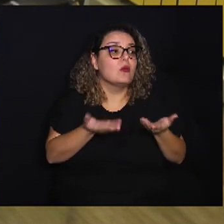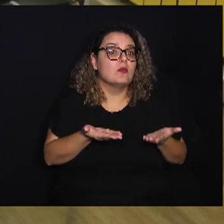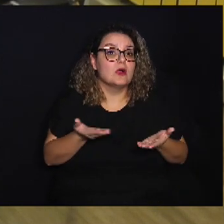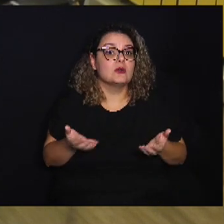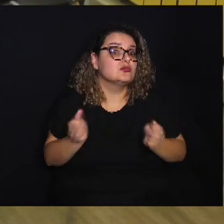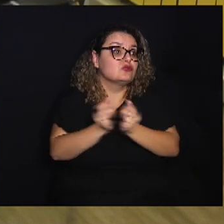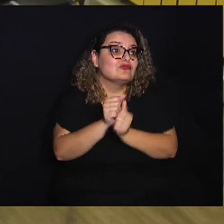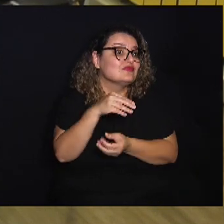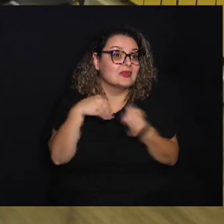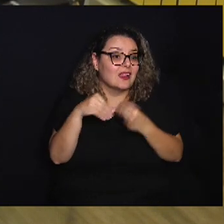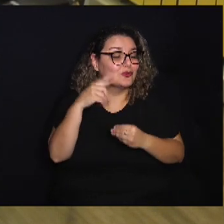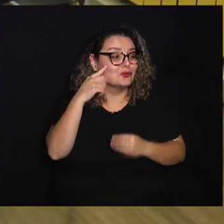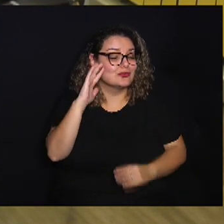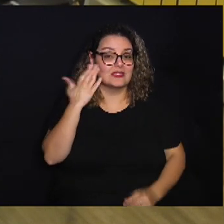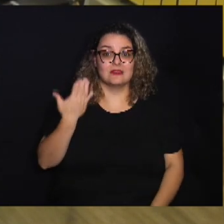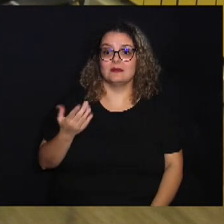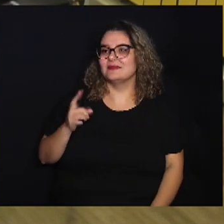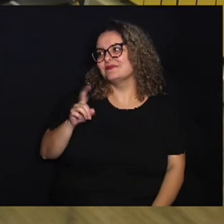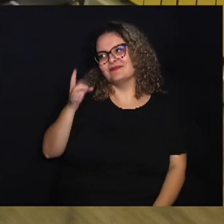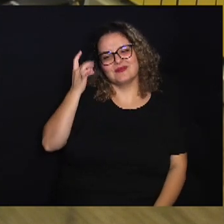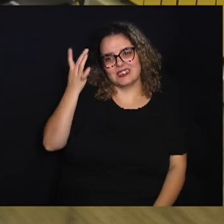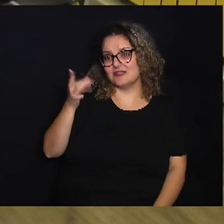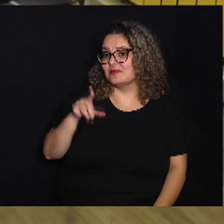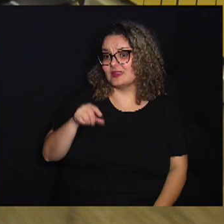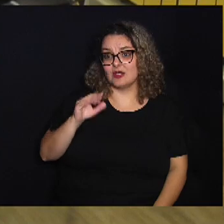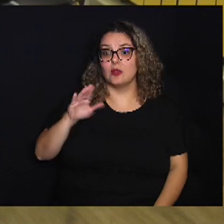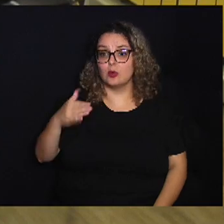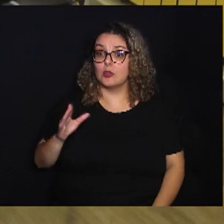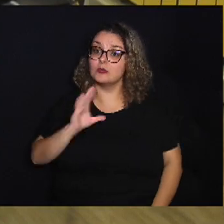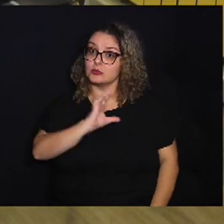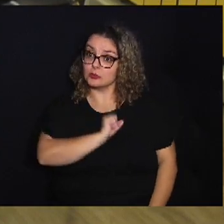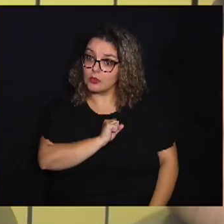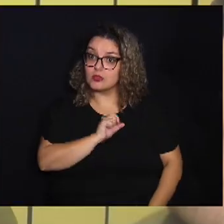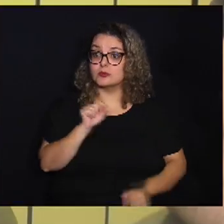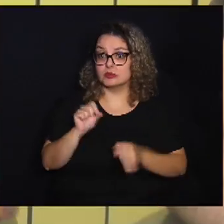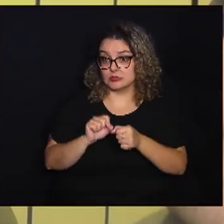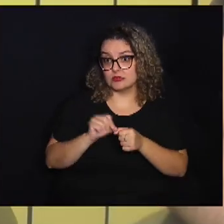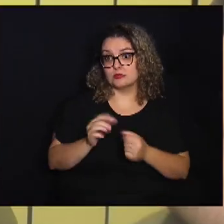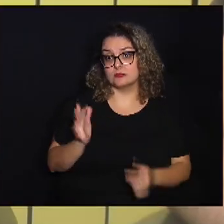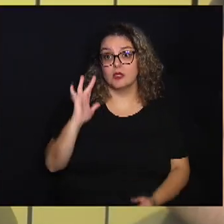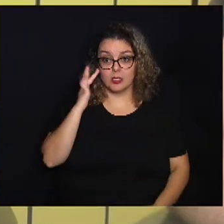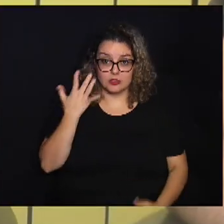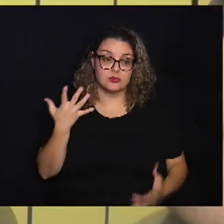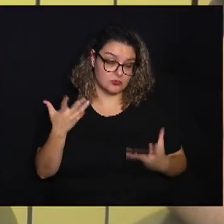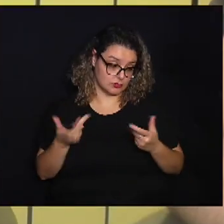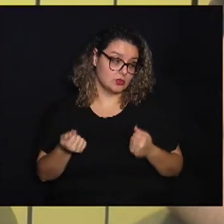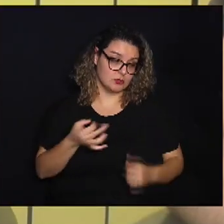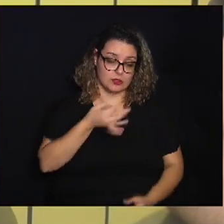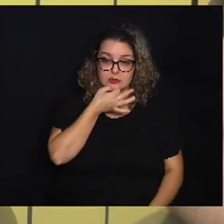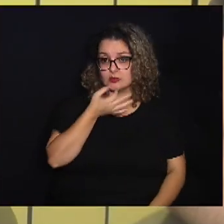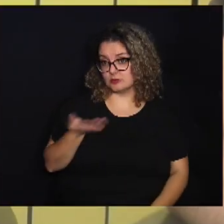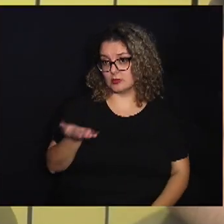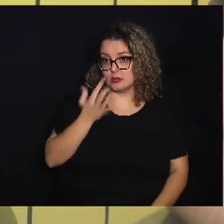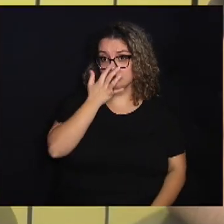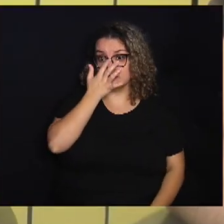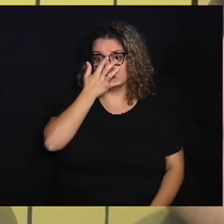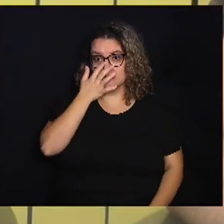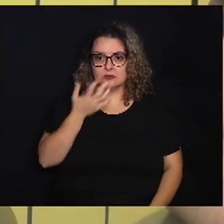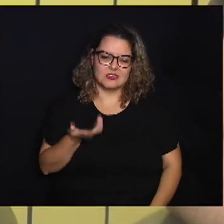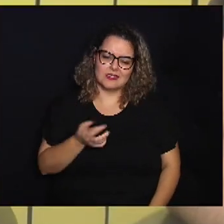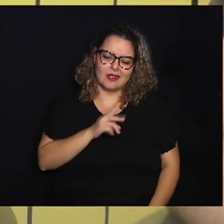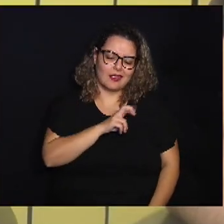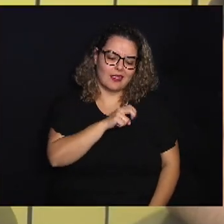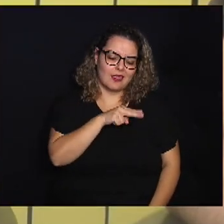tudo isso? Não é fácil, mas é escolha. Quando você gosta do que você faz, acho que todo mundo tem essa opinião aqui, você renuncia de uma